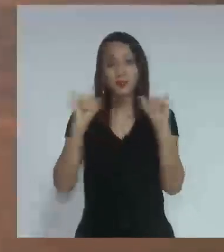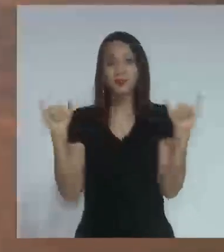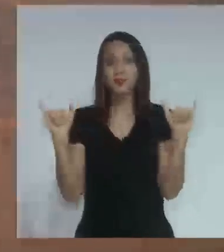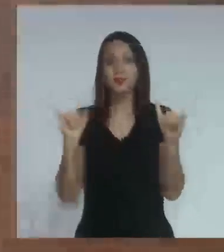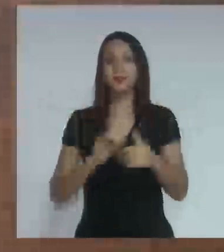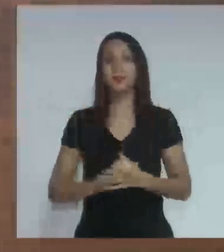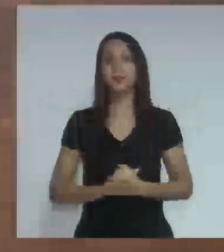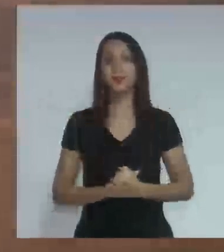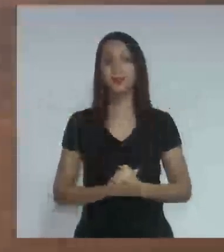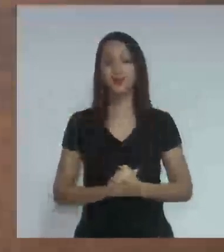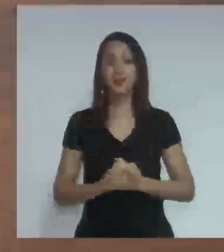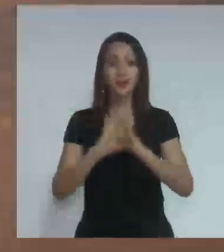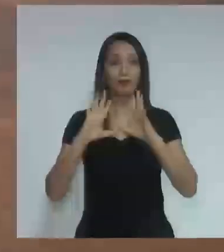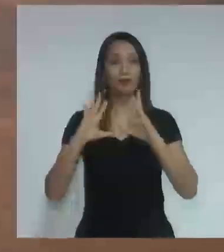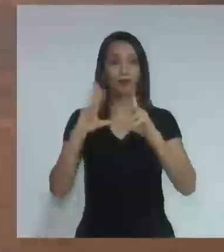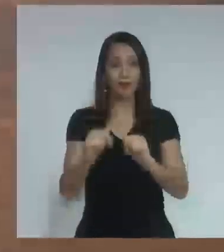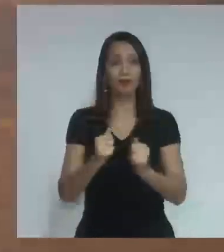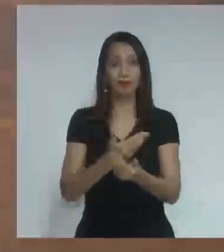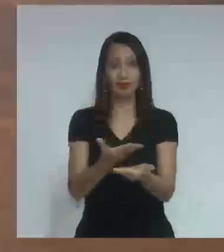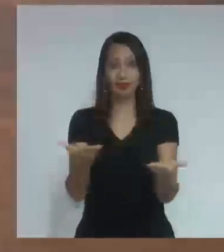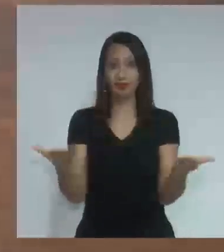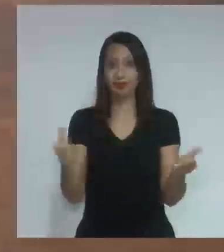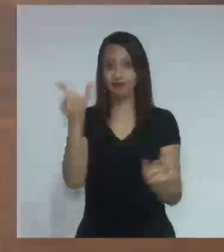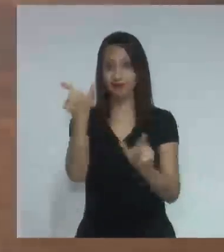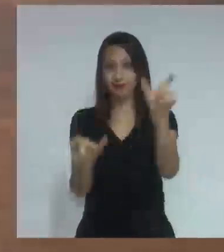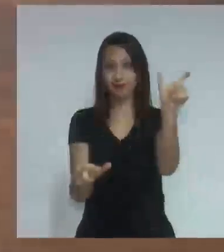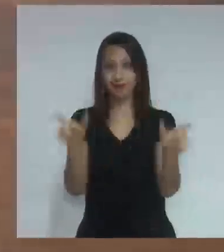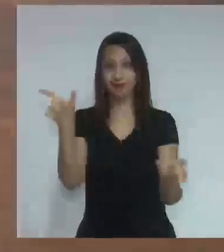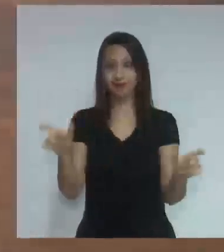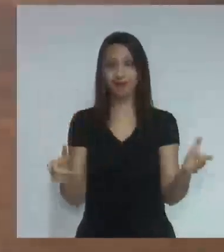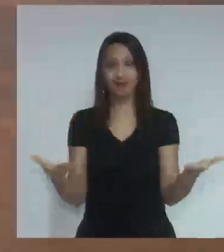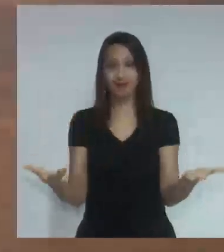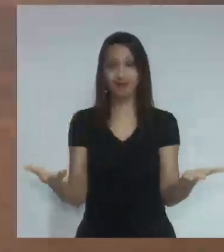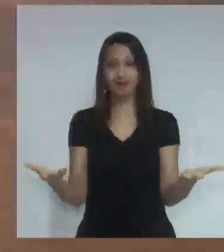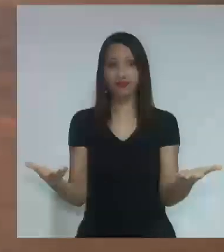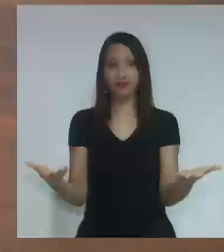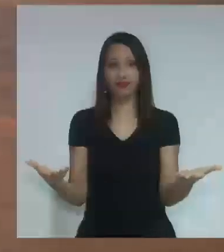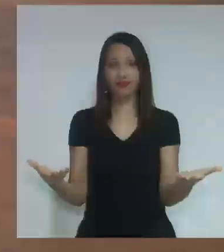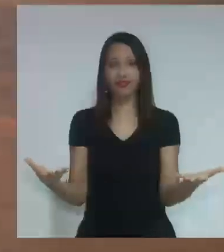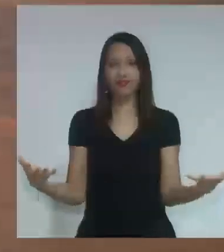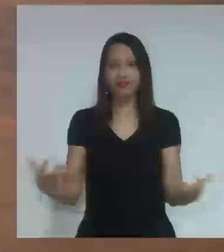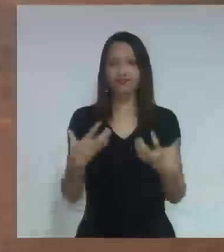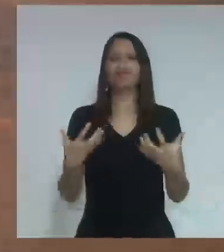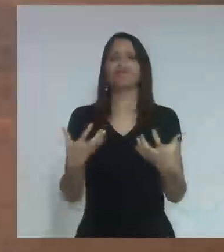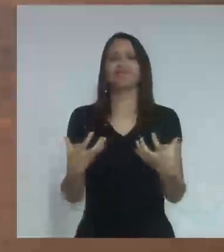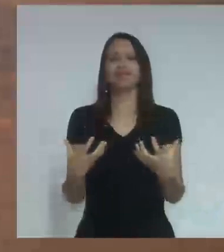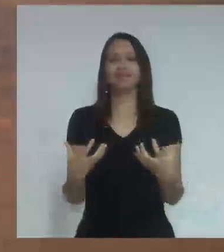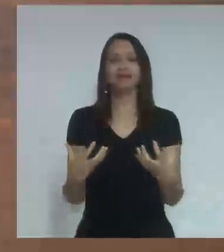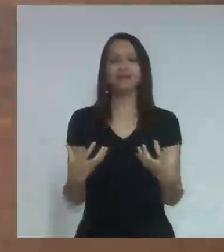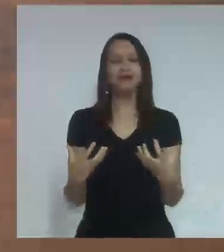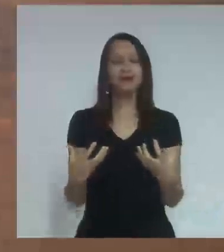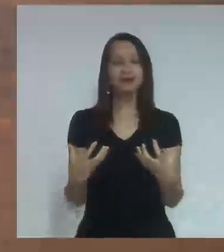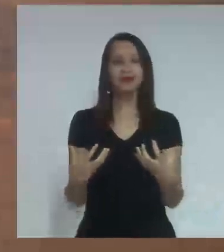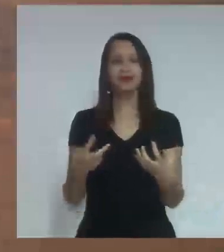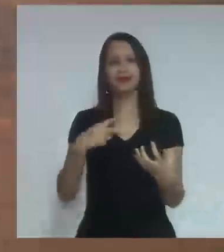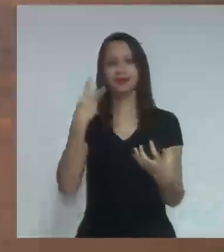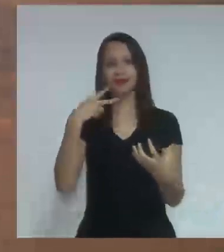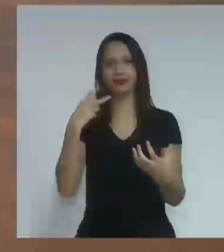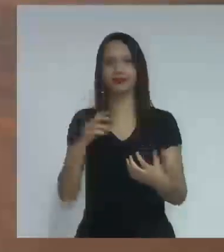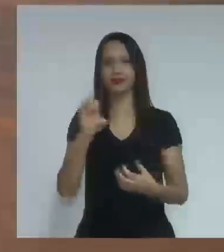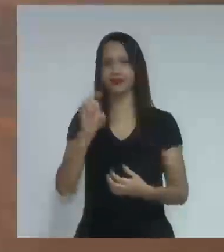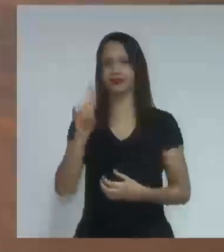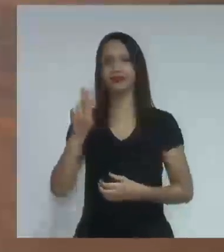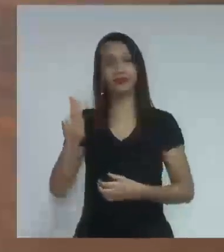que de todos eles, o que eu mais senti, foi o vereador Edu